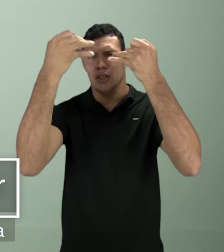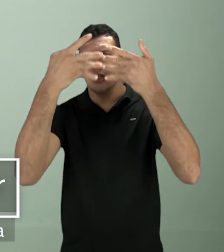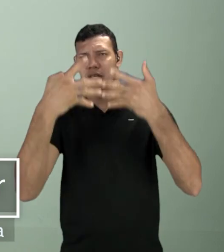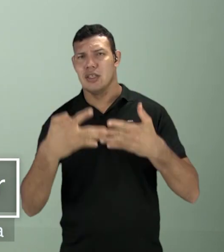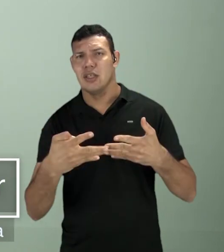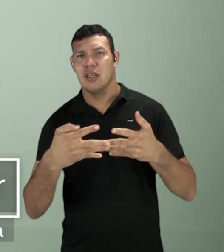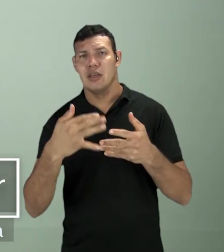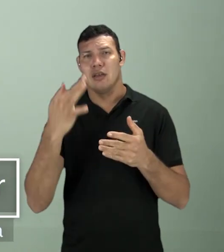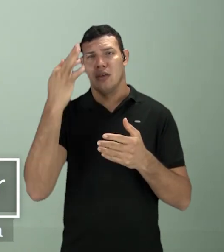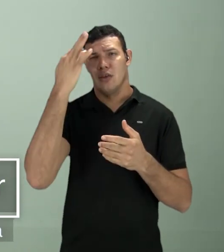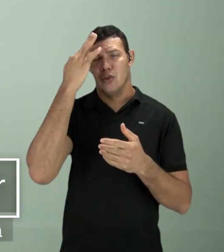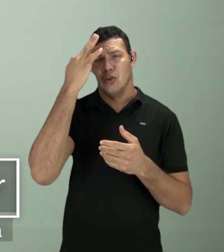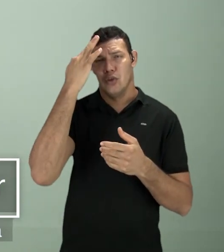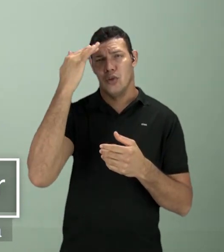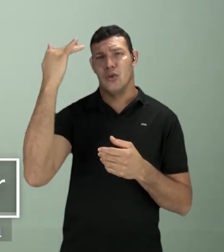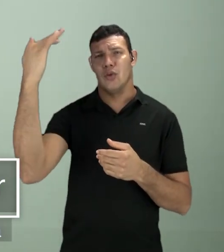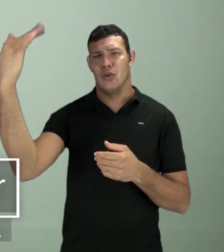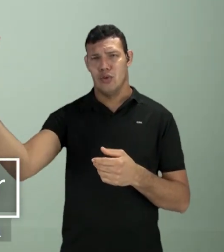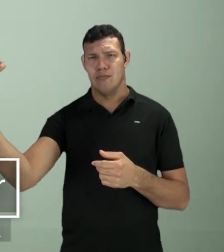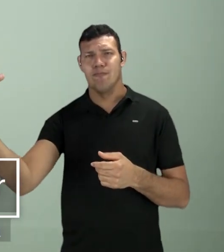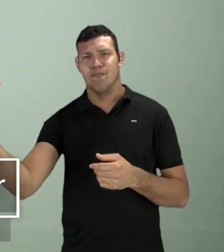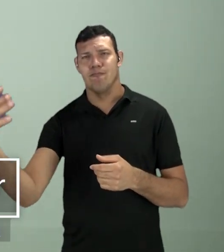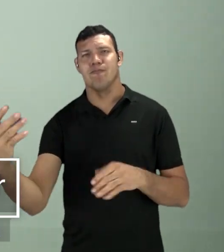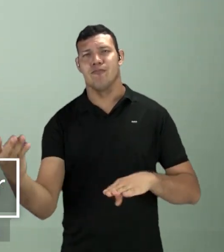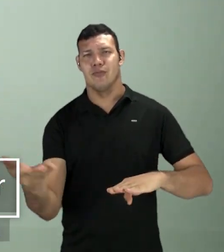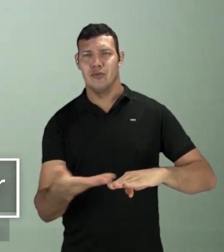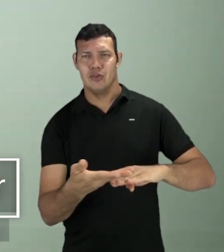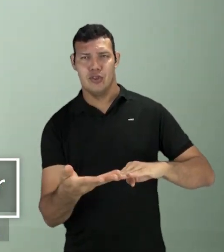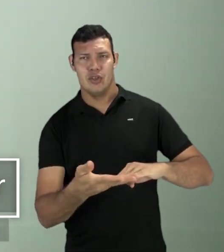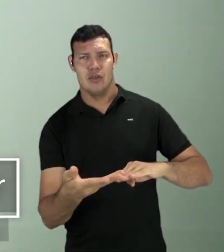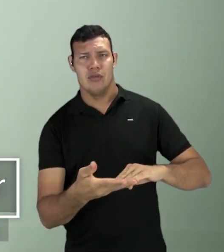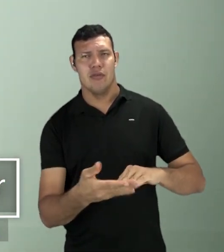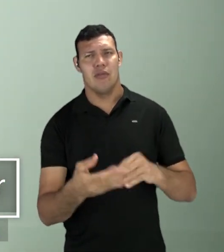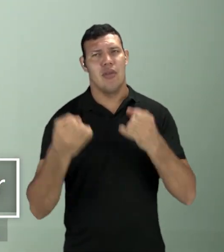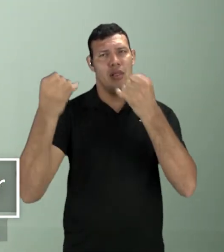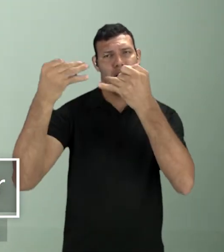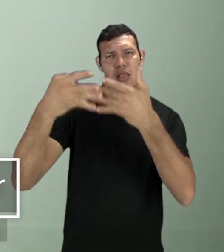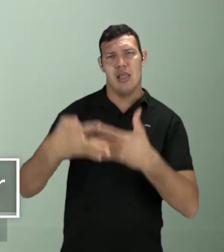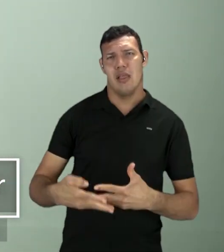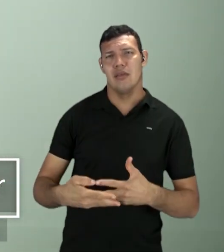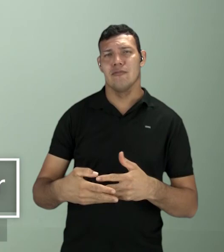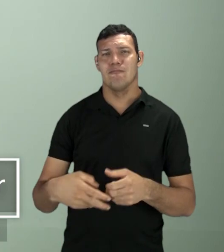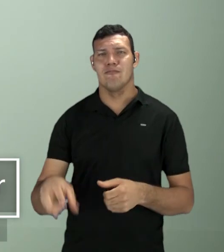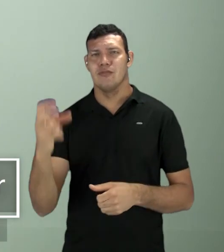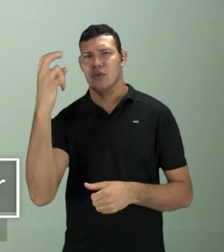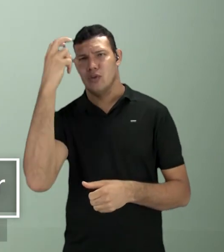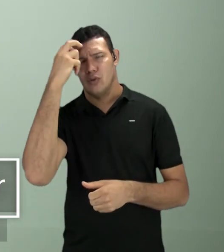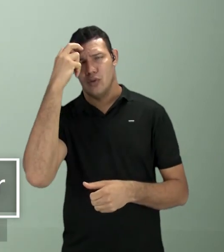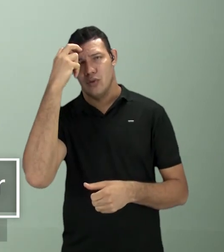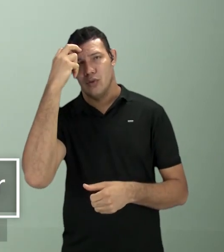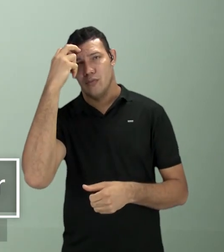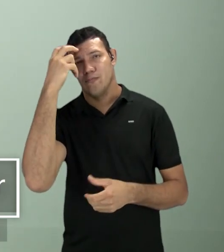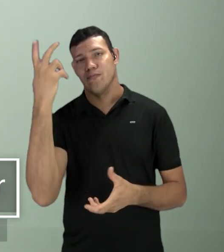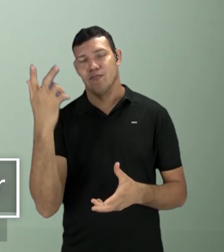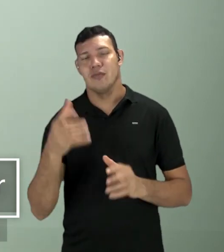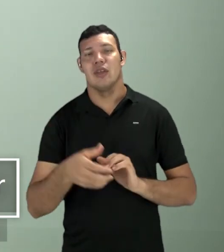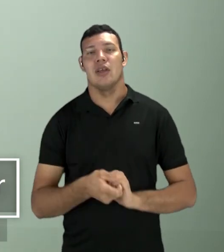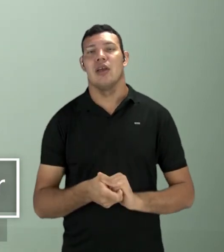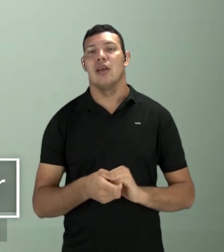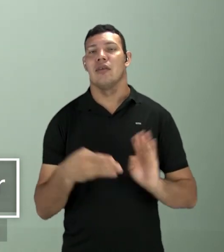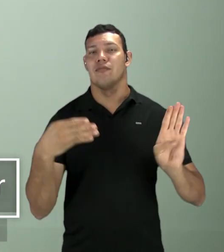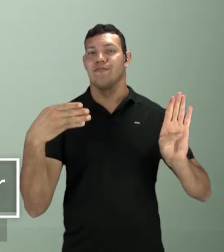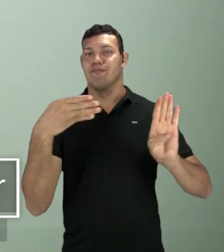mundo caótico nos dá uma resposta para o dilema que nós vivemos sobre o conhecimento. Acompanhe, tá, nossas atividades em nossa plataforma. Lá